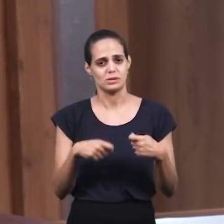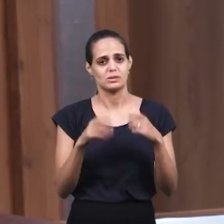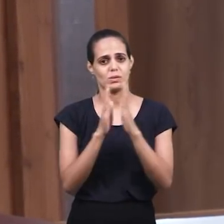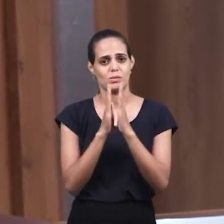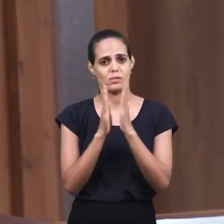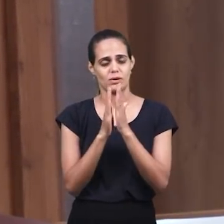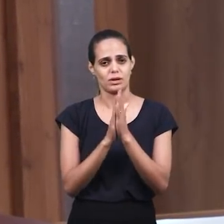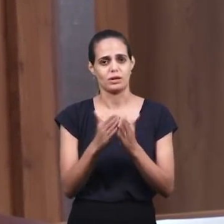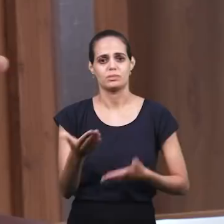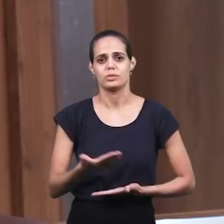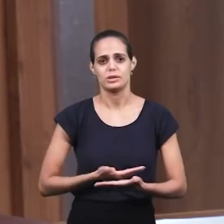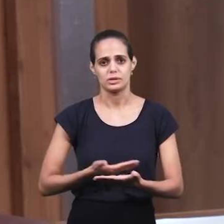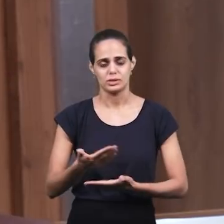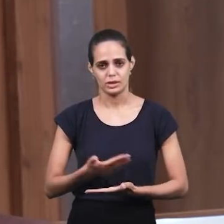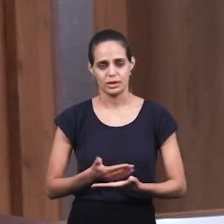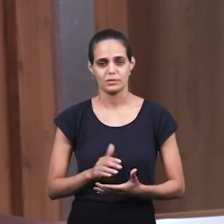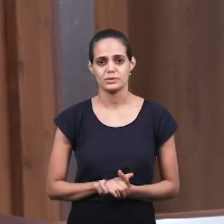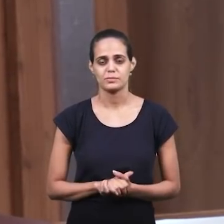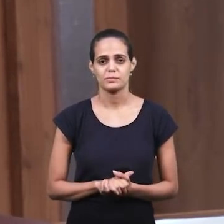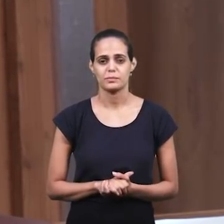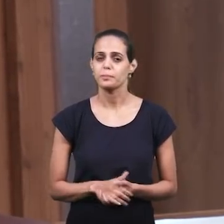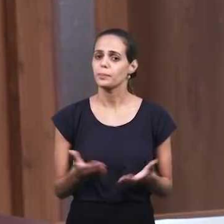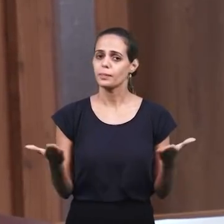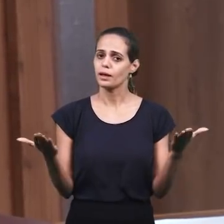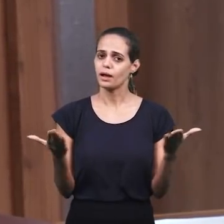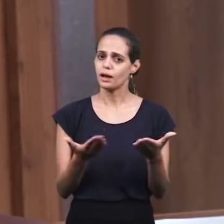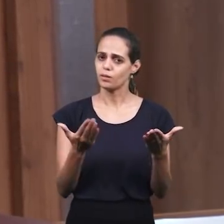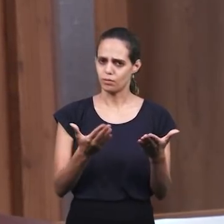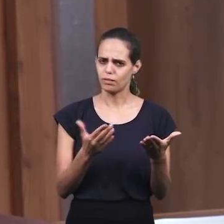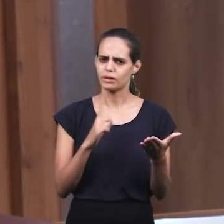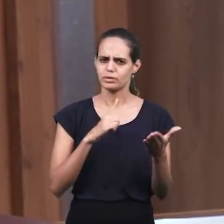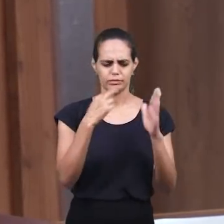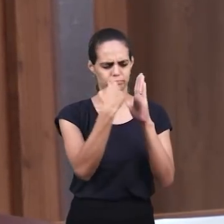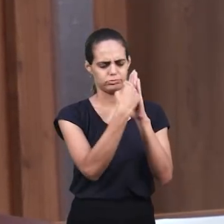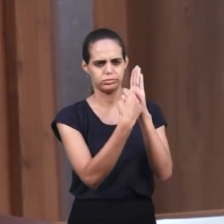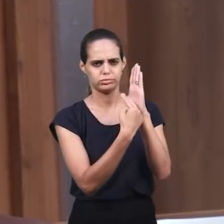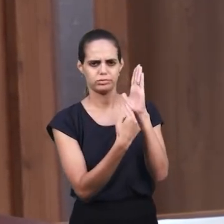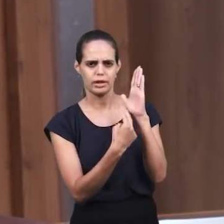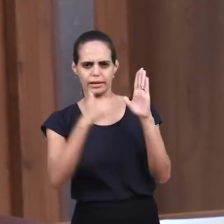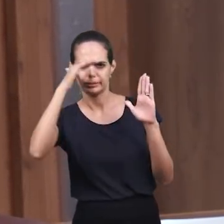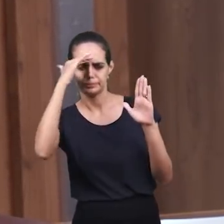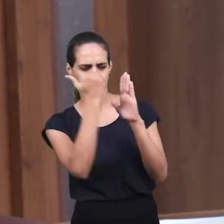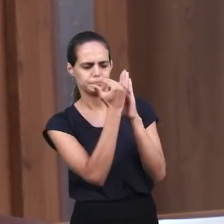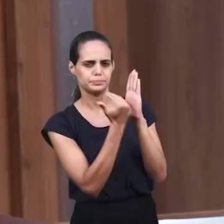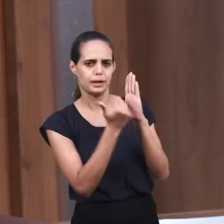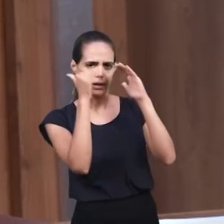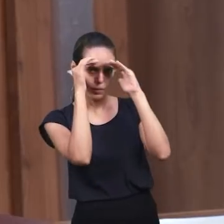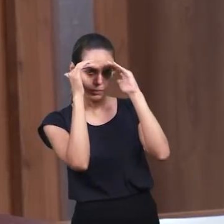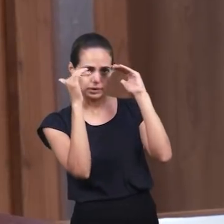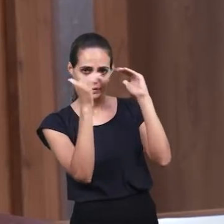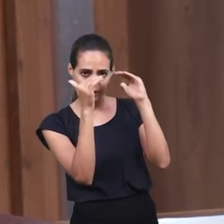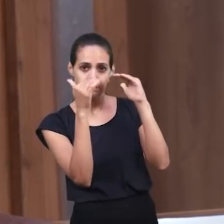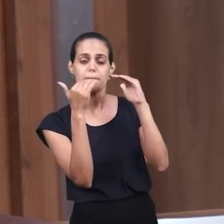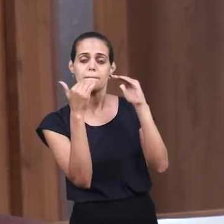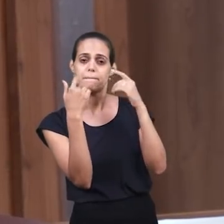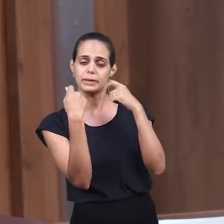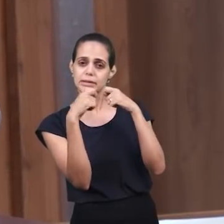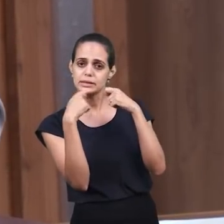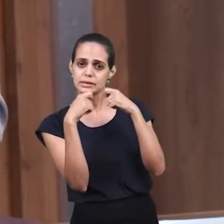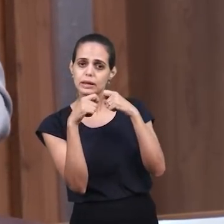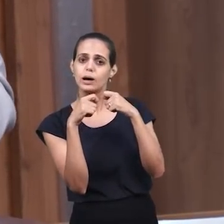tendo a oportunidade, nesse momento em que há essas restrições, de estar ligados, cuidando das coisas